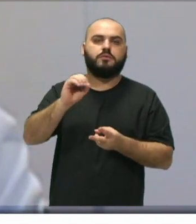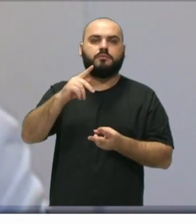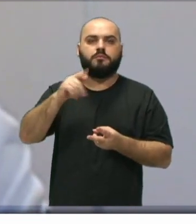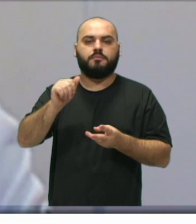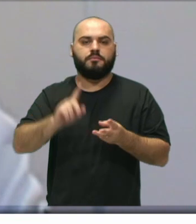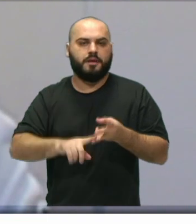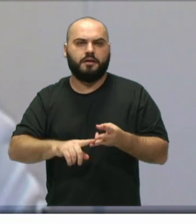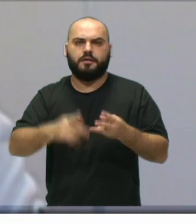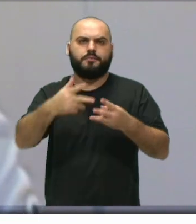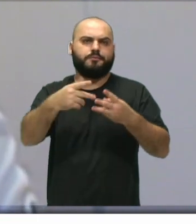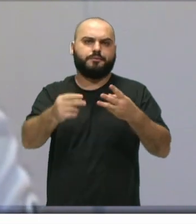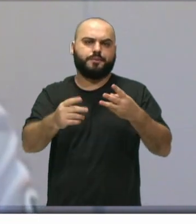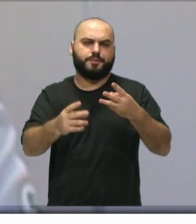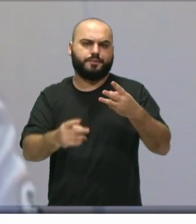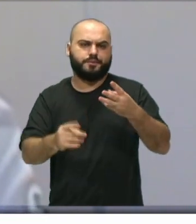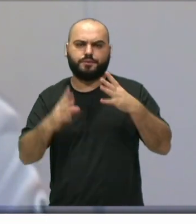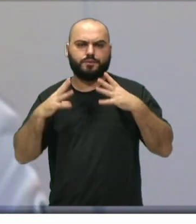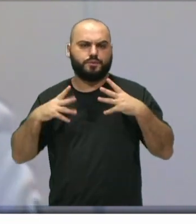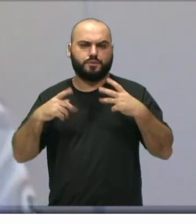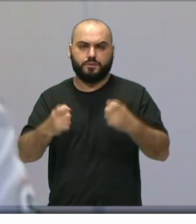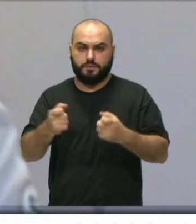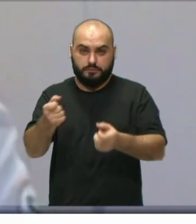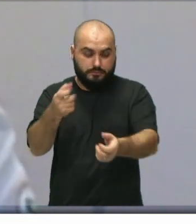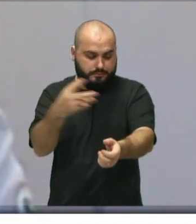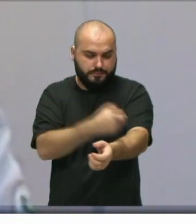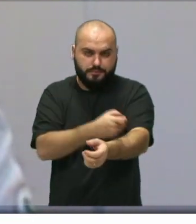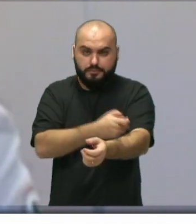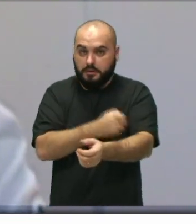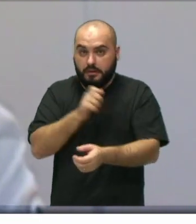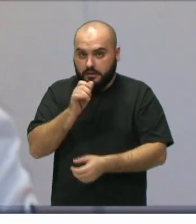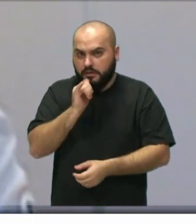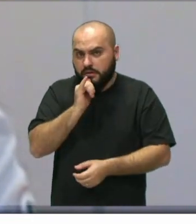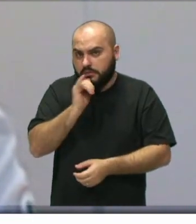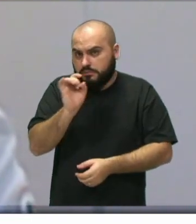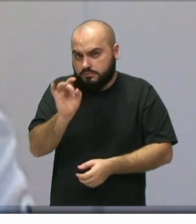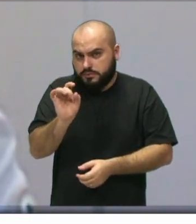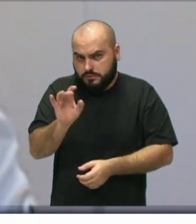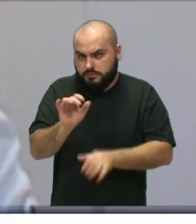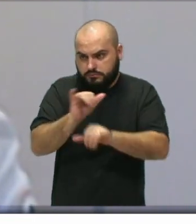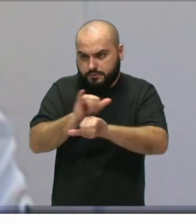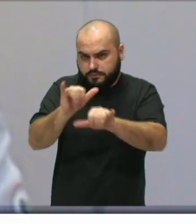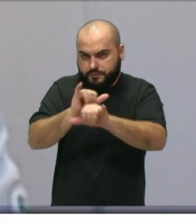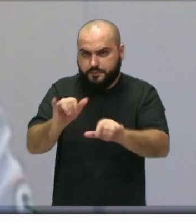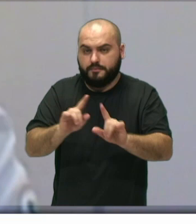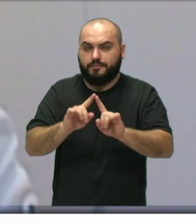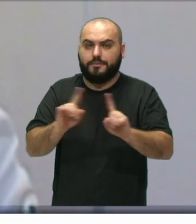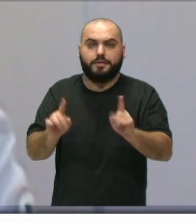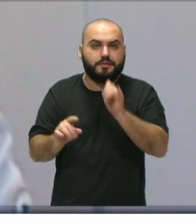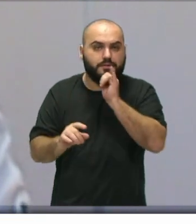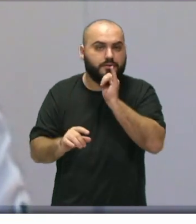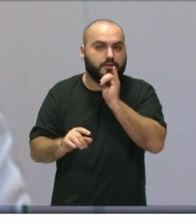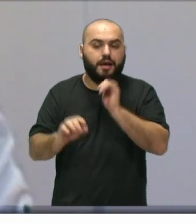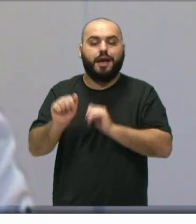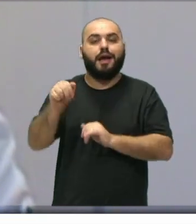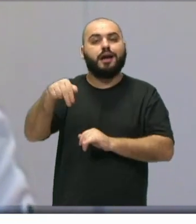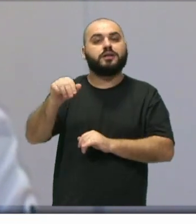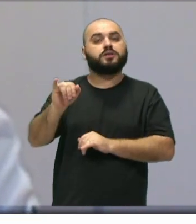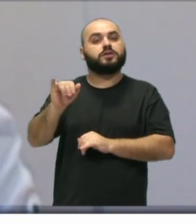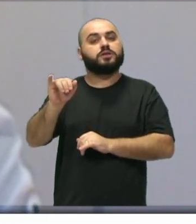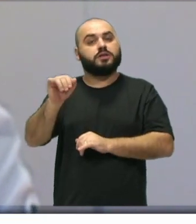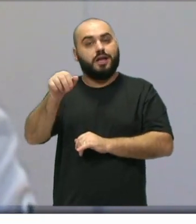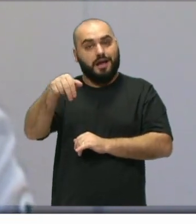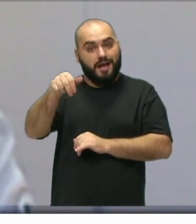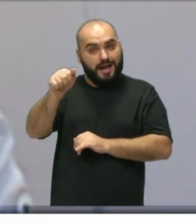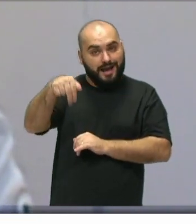Meloxicam, Naproxeno. Eu estou dando exemplos de nome comercial de remédios, mas são anti-inflamatórios. E